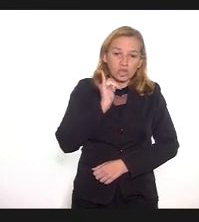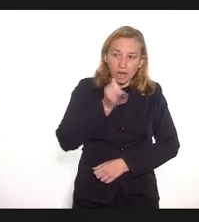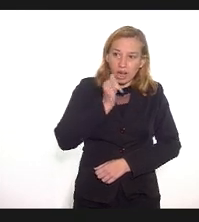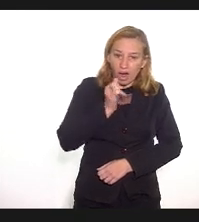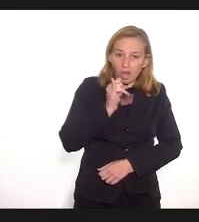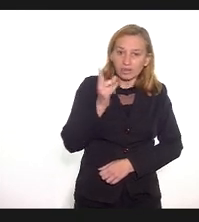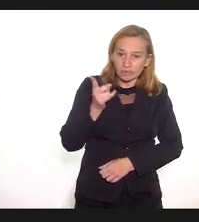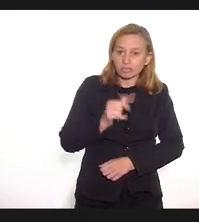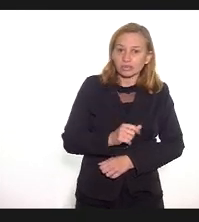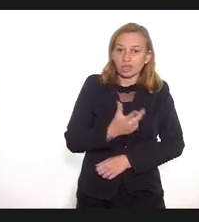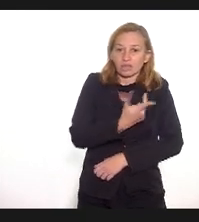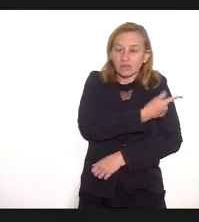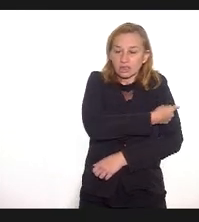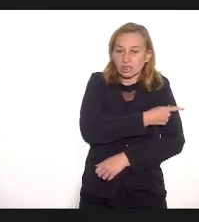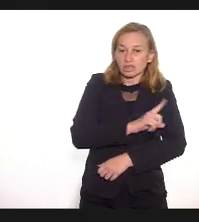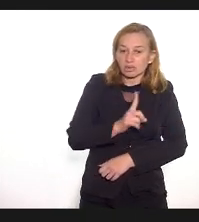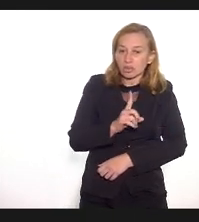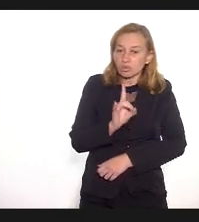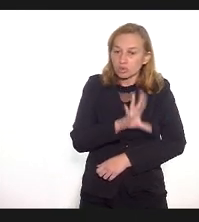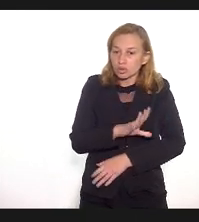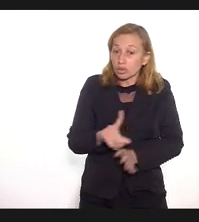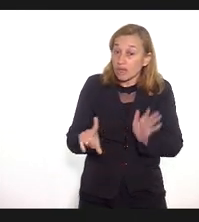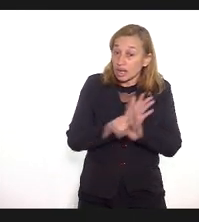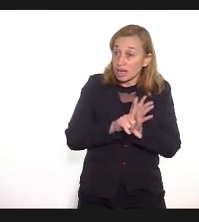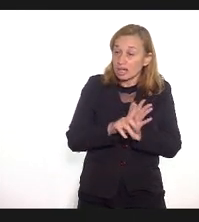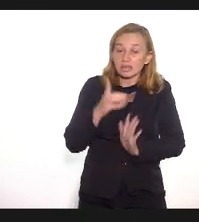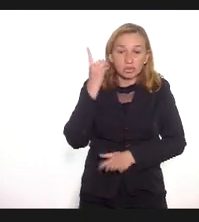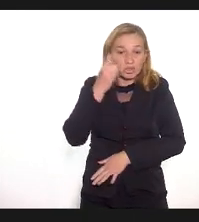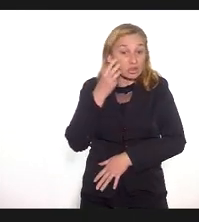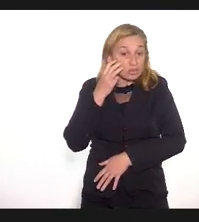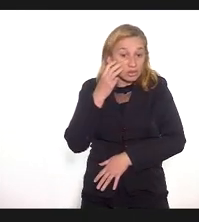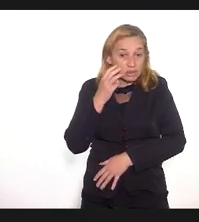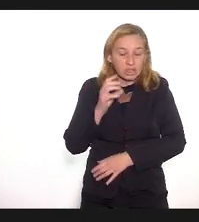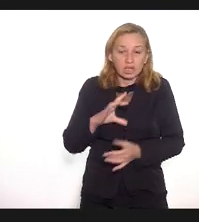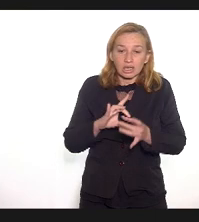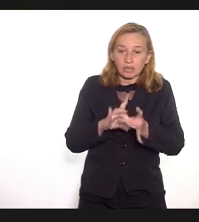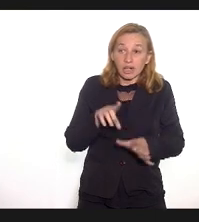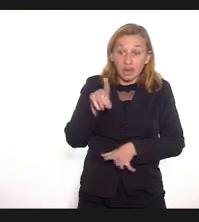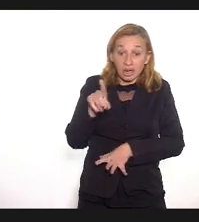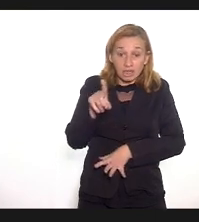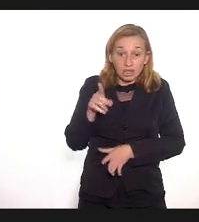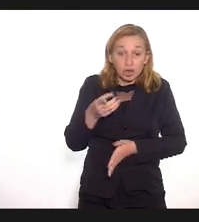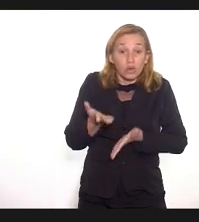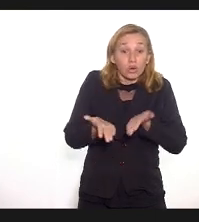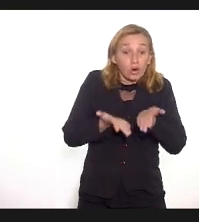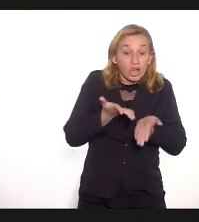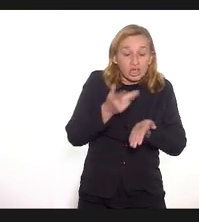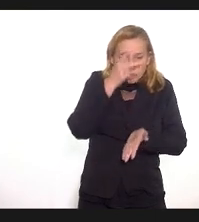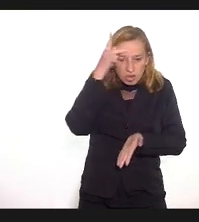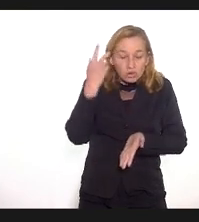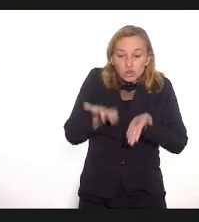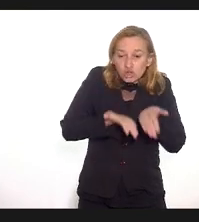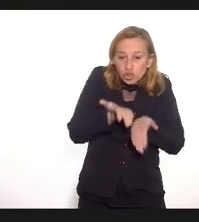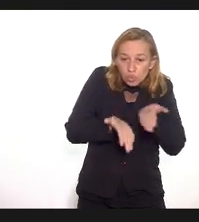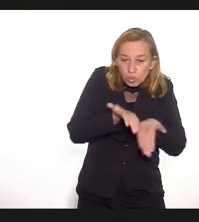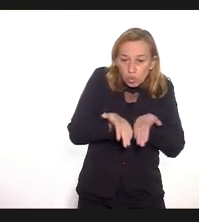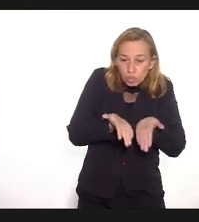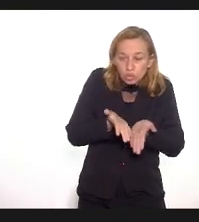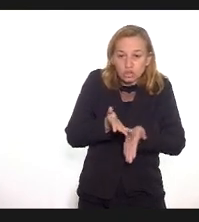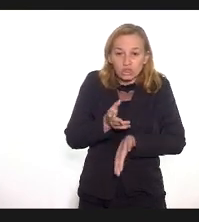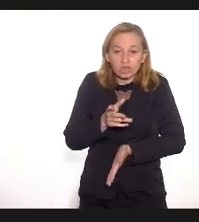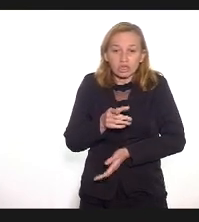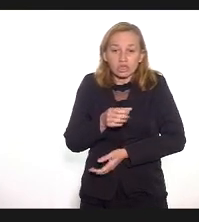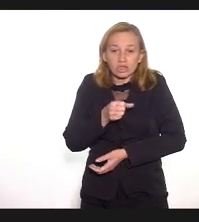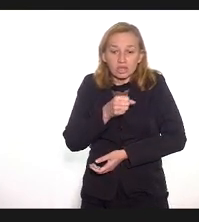da vacinação, não só daquela lei, deputado Valdec, que autoriza ali os cuidadores, né, de pais,